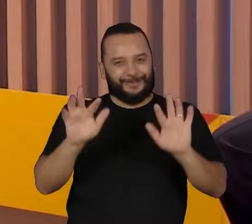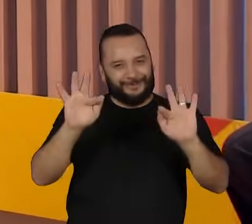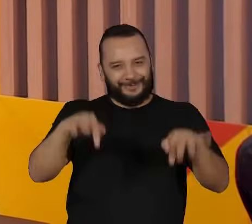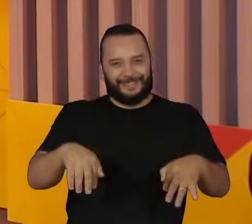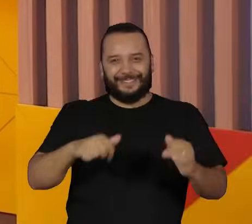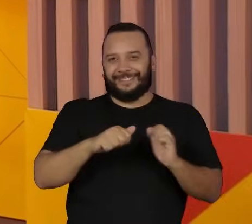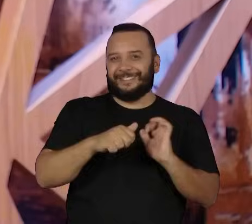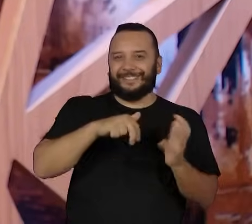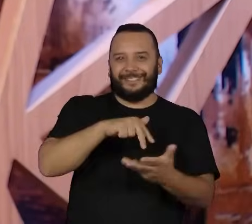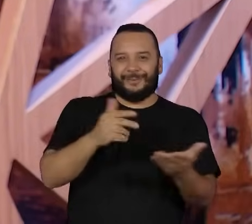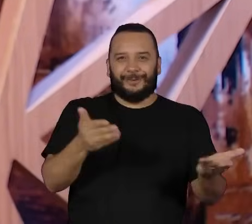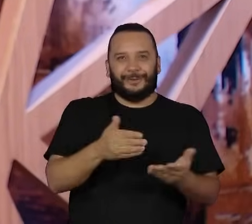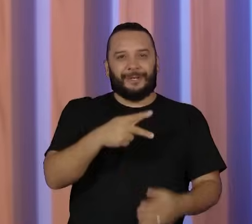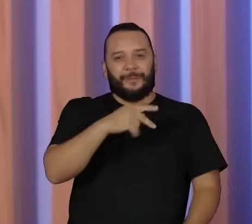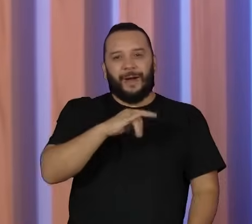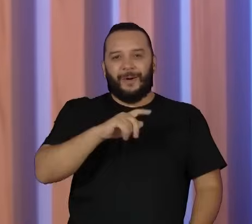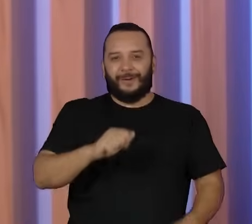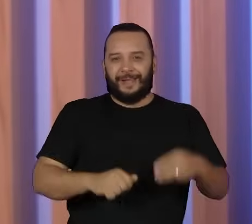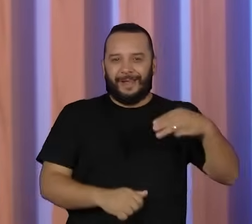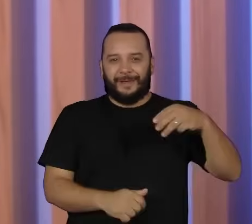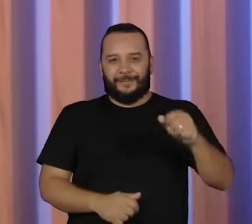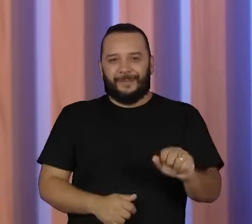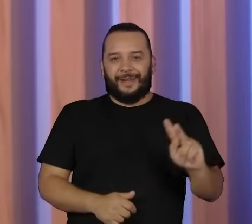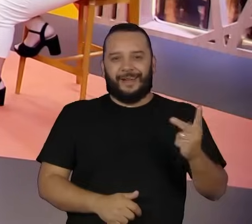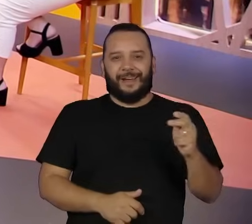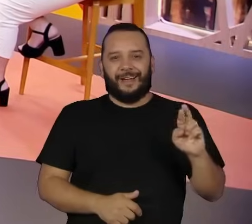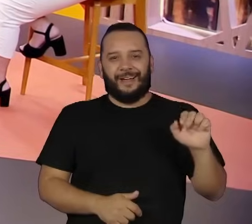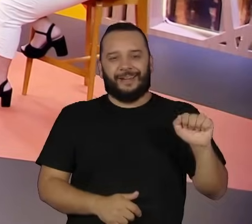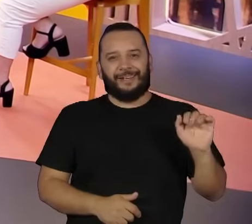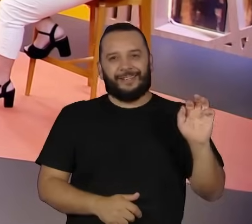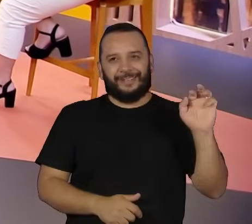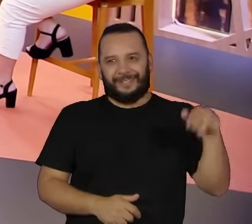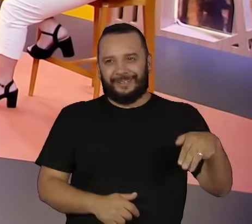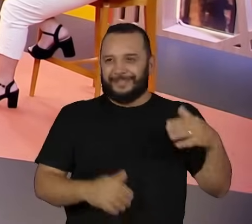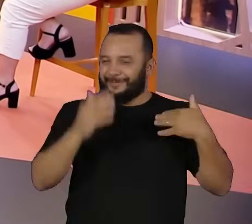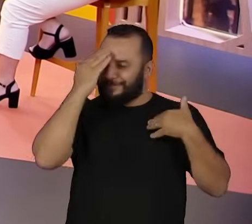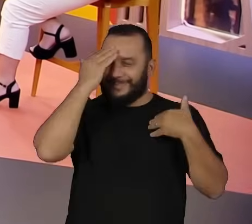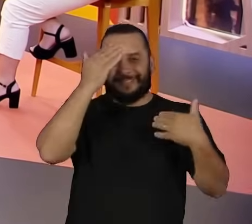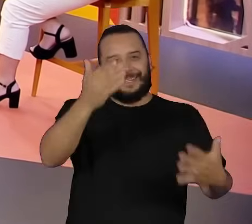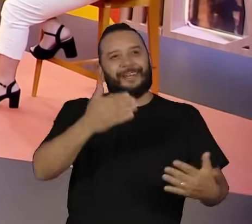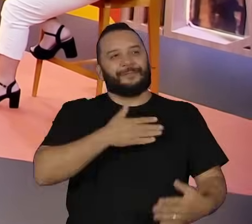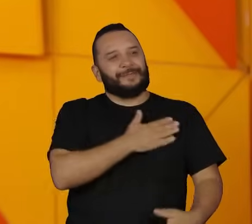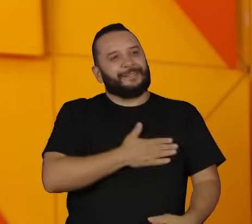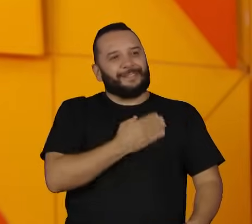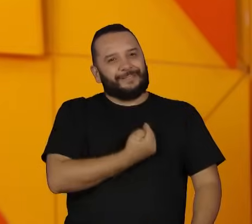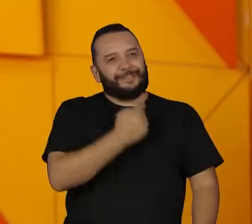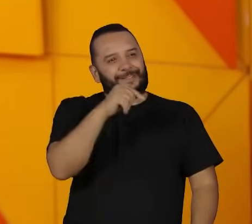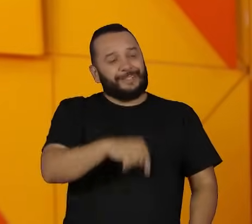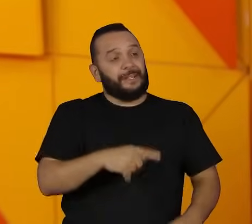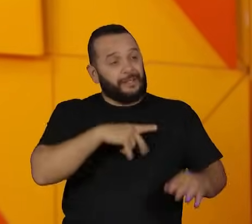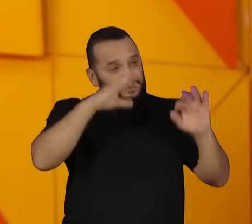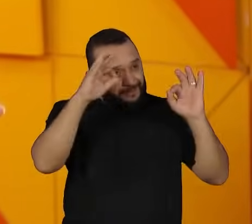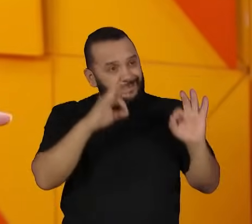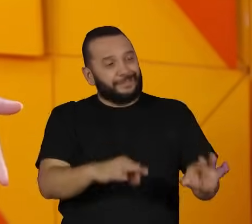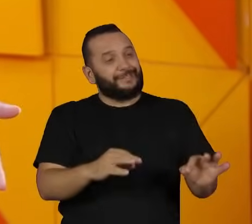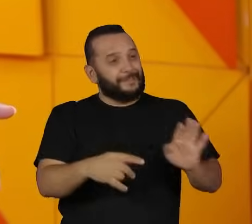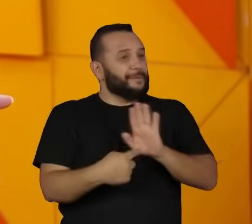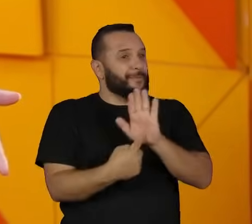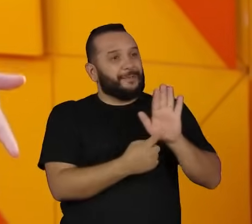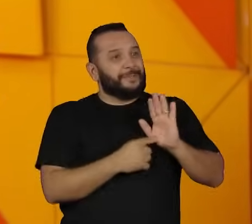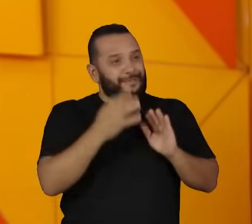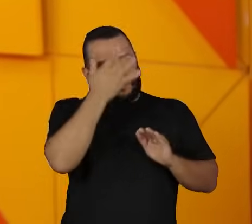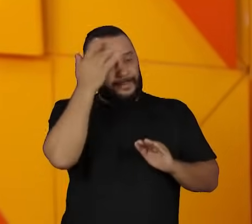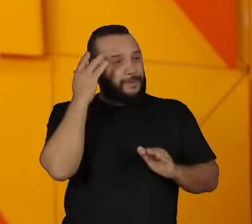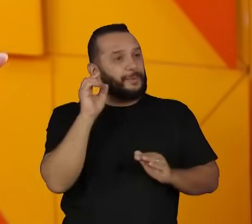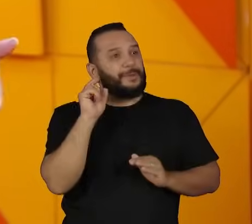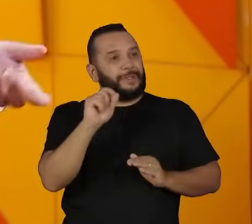agradecer Paula, Marraia, muito obrigada. Foi um prazer receber vocês aqui. Eu tenho certeza que a gente conseguiu trazer para o nosso